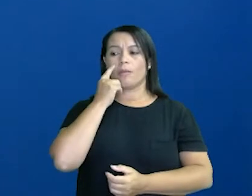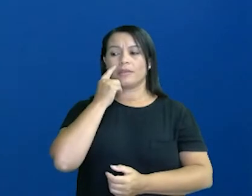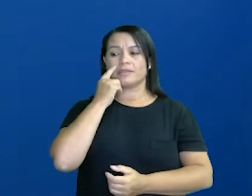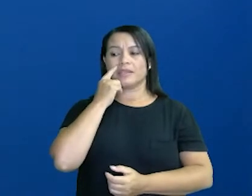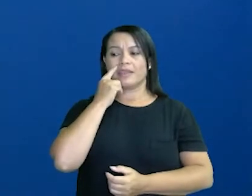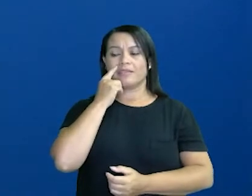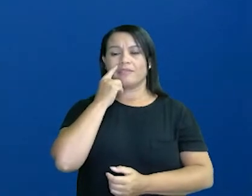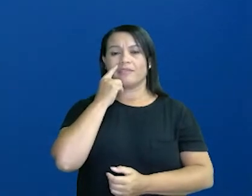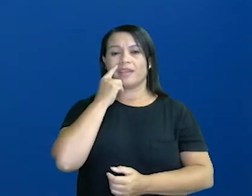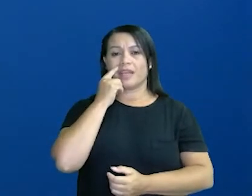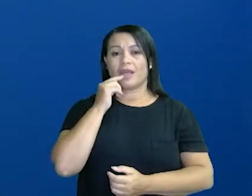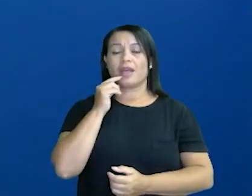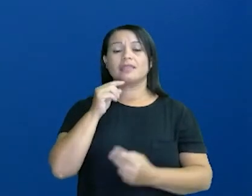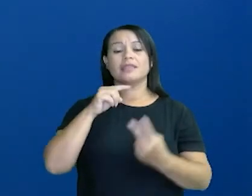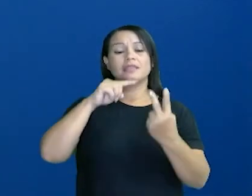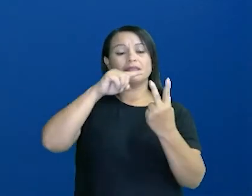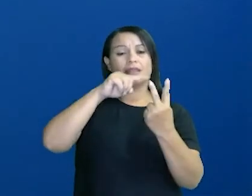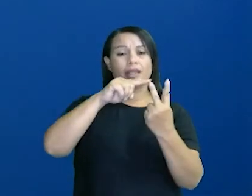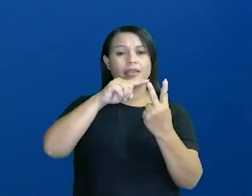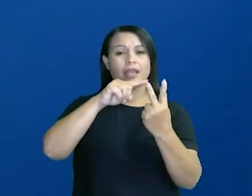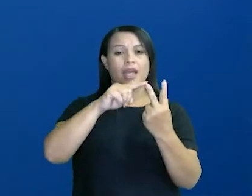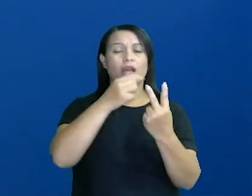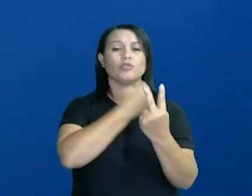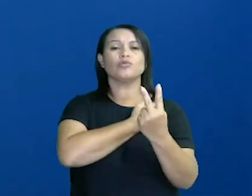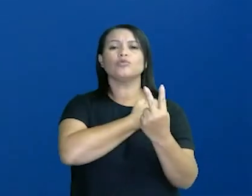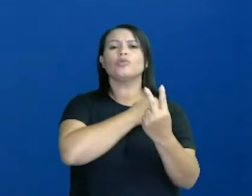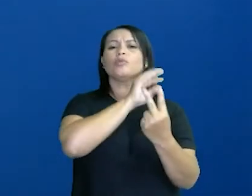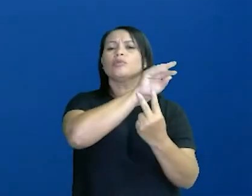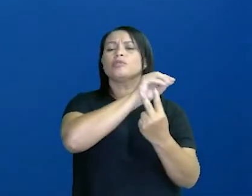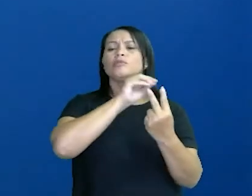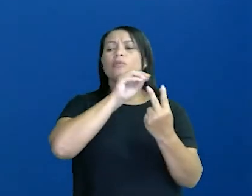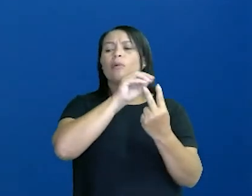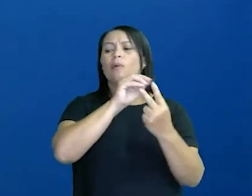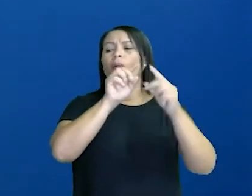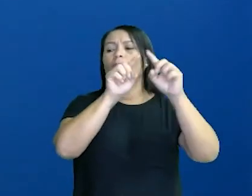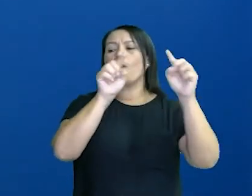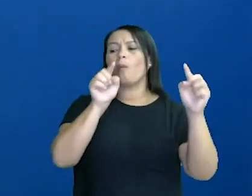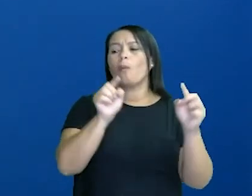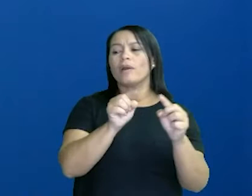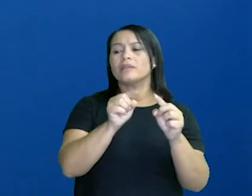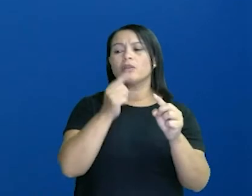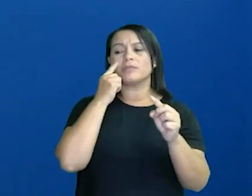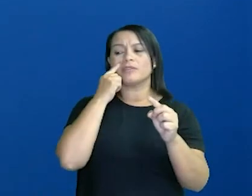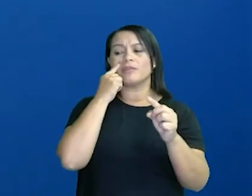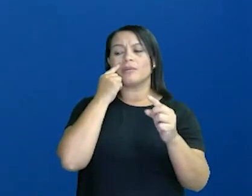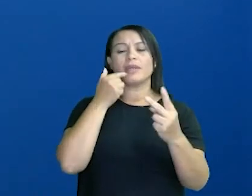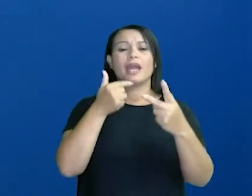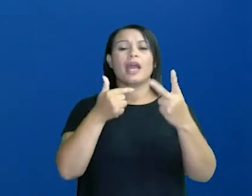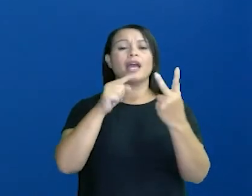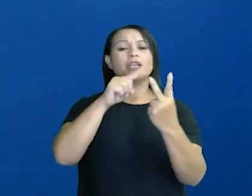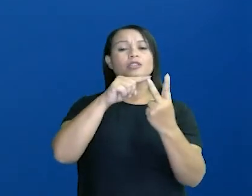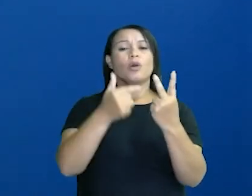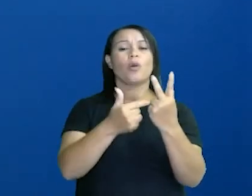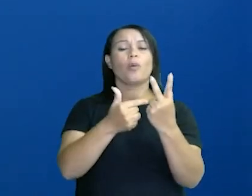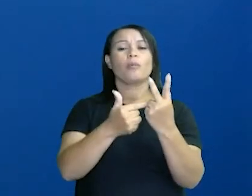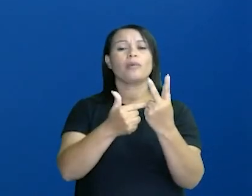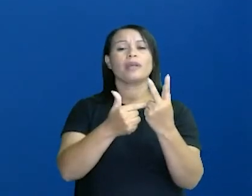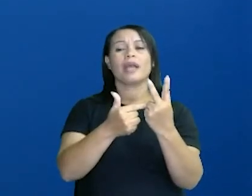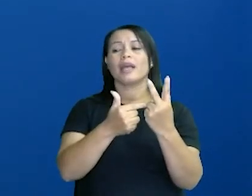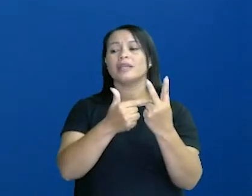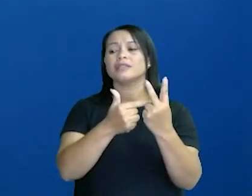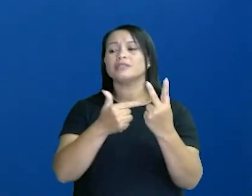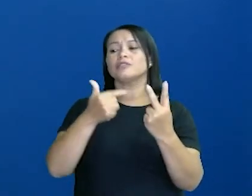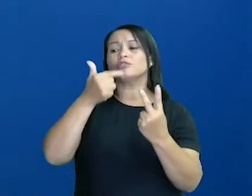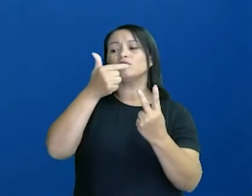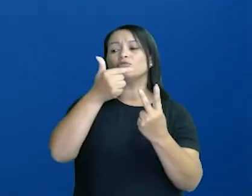dentro da raiz Ok olha aquilo minha raiz cúbica de 2 Quem seria o as